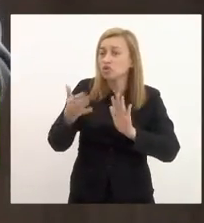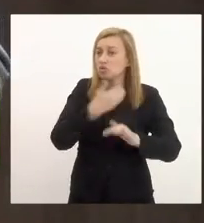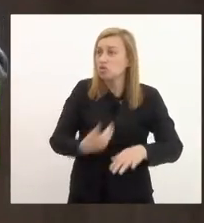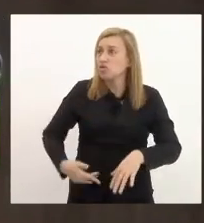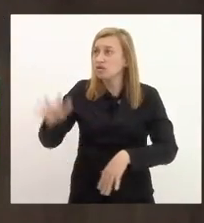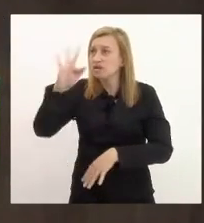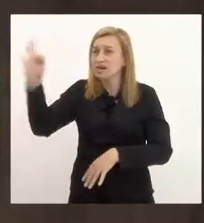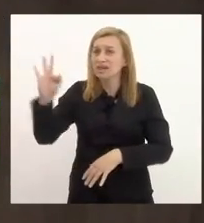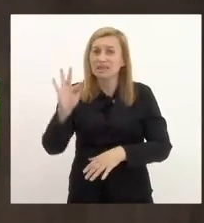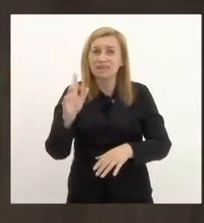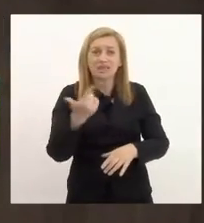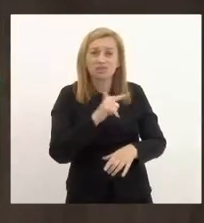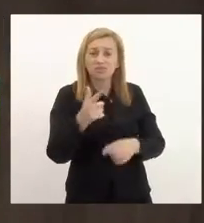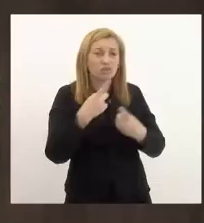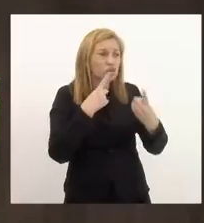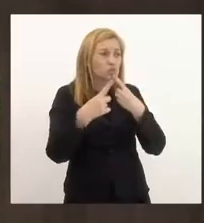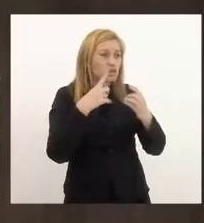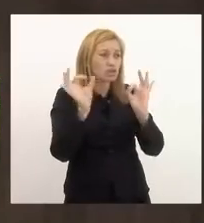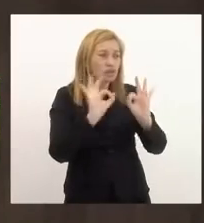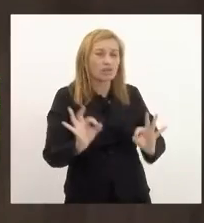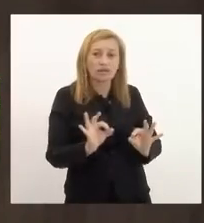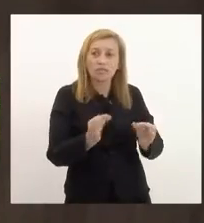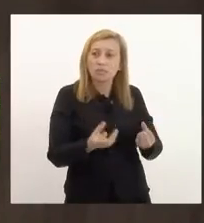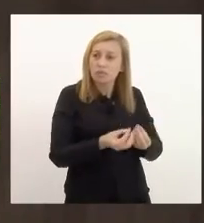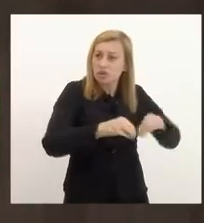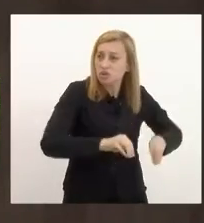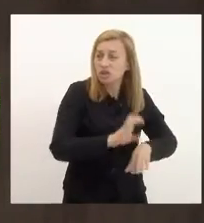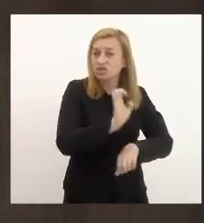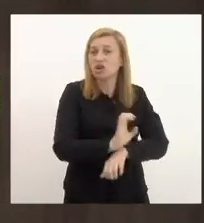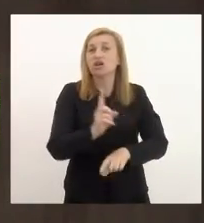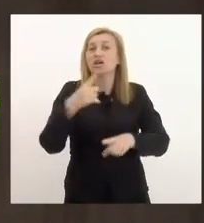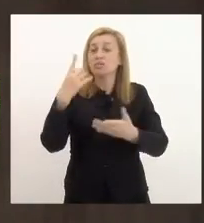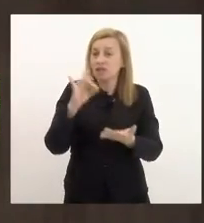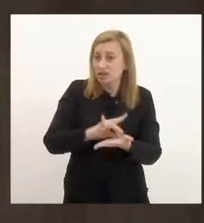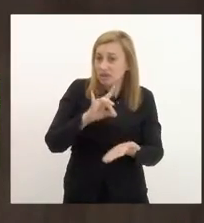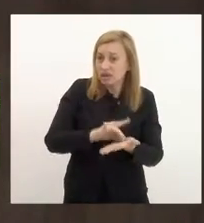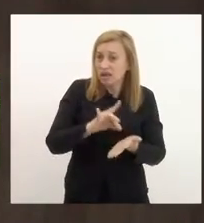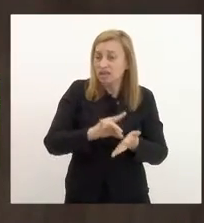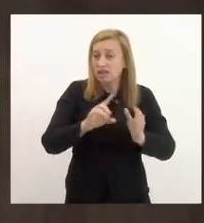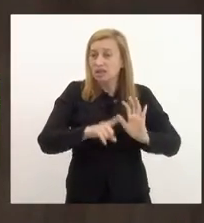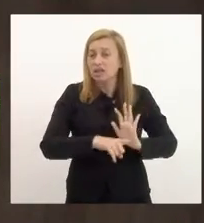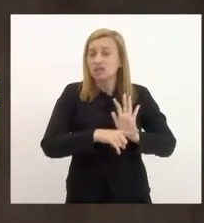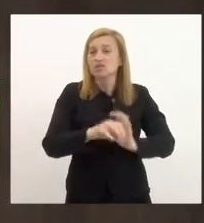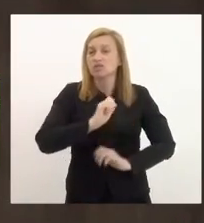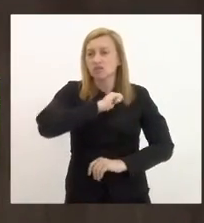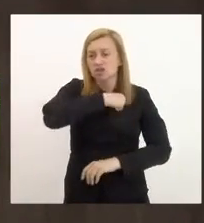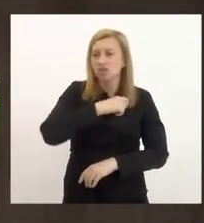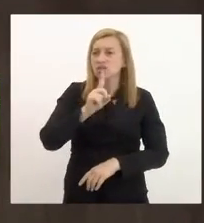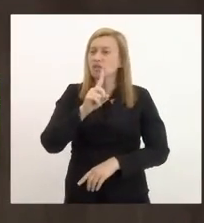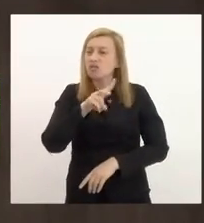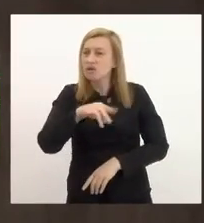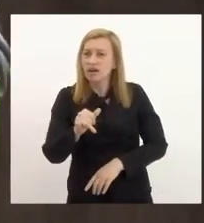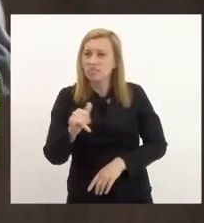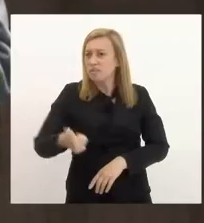a Rigor o ponto isso vai arrebentar custado porque na verdade o regime de recuperação fiscal ele não vai melhorar a condição do